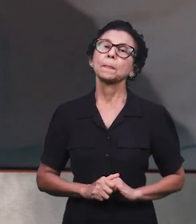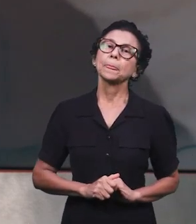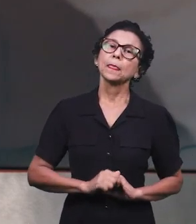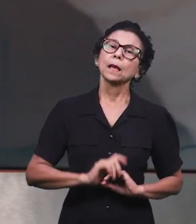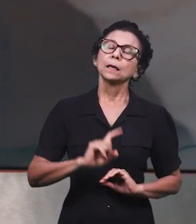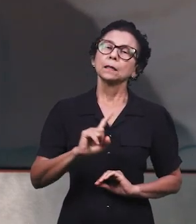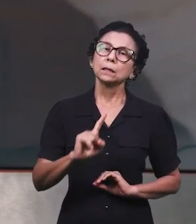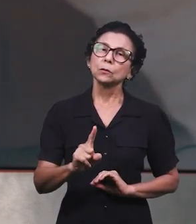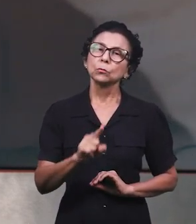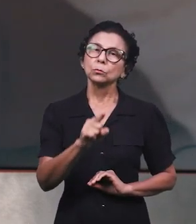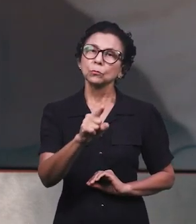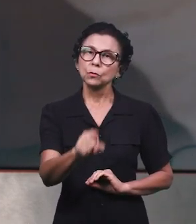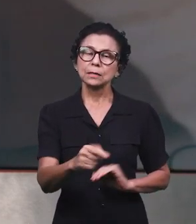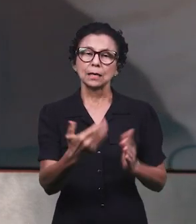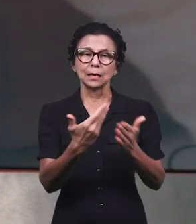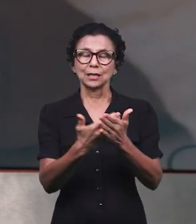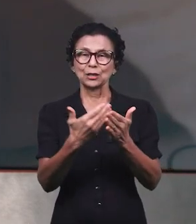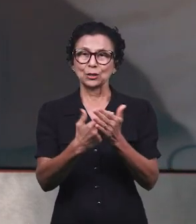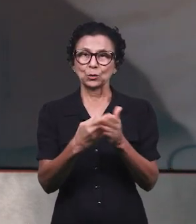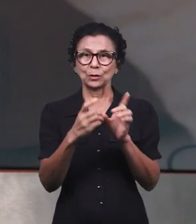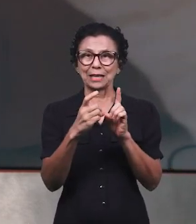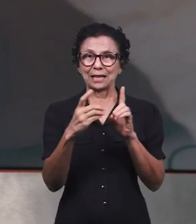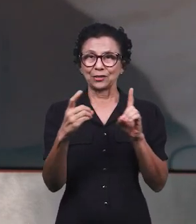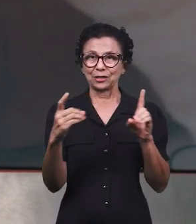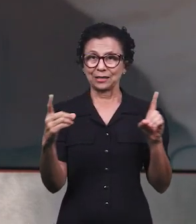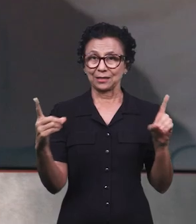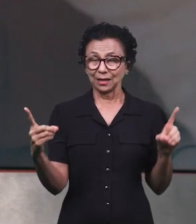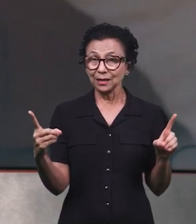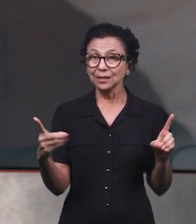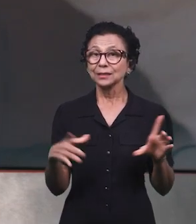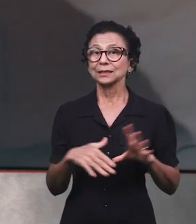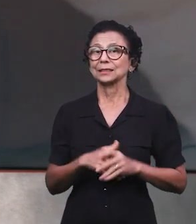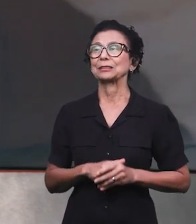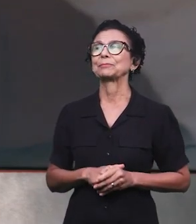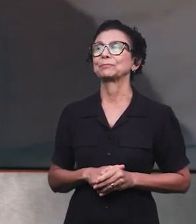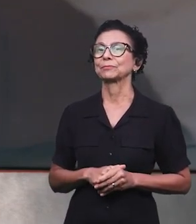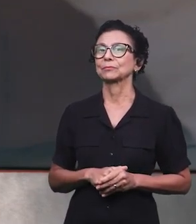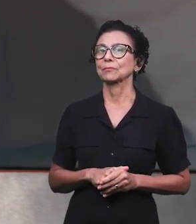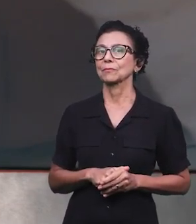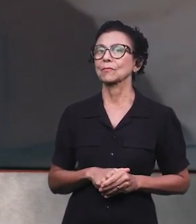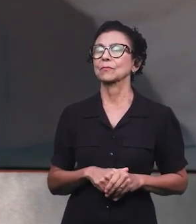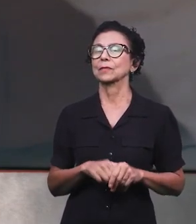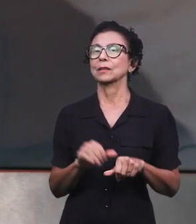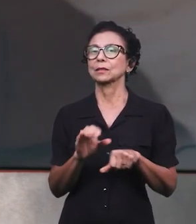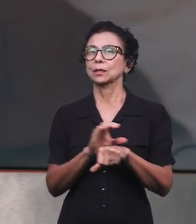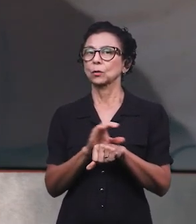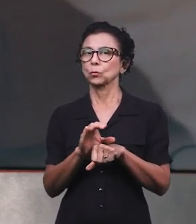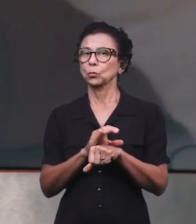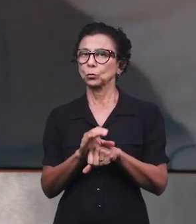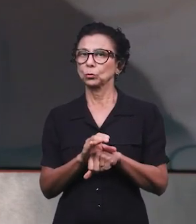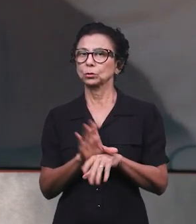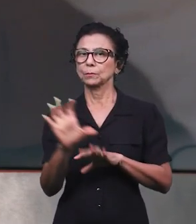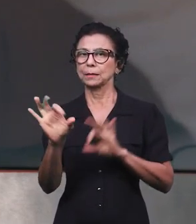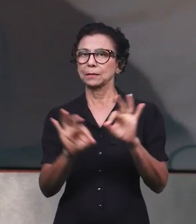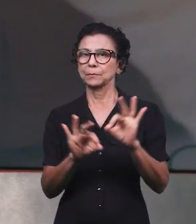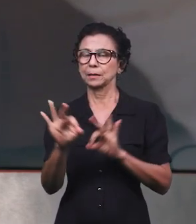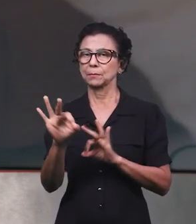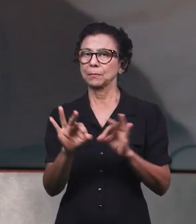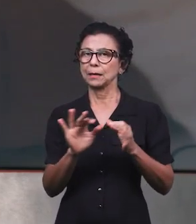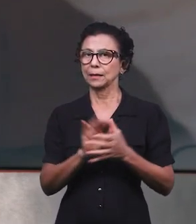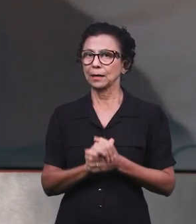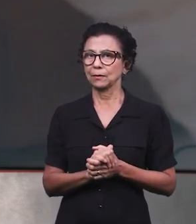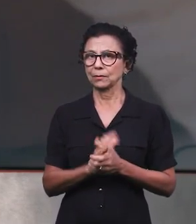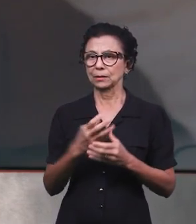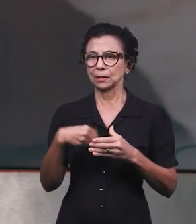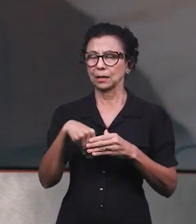online, geralmente, você vai adquirir o seu curso preparatório e ele vai estar disponível para você dentro de uma plataforma de